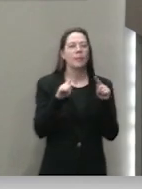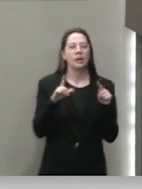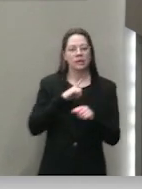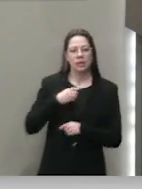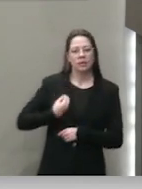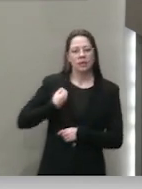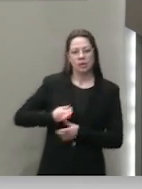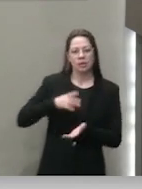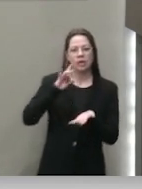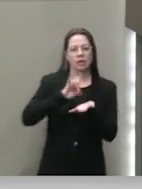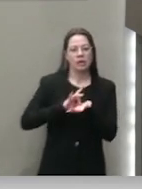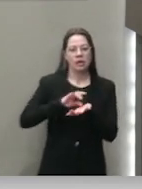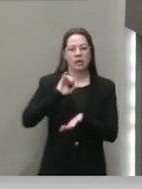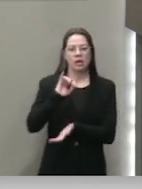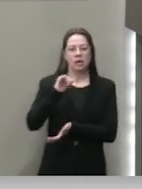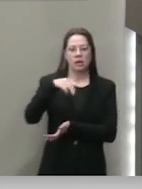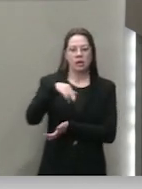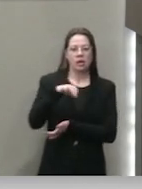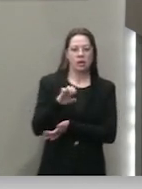números oficiais que temos.